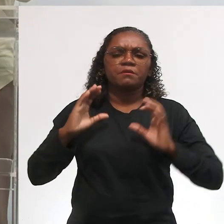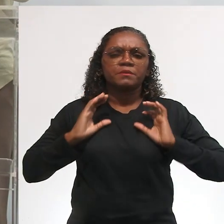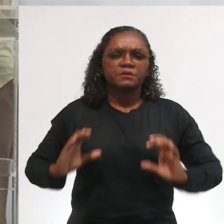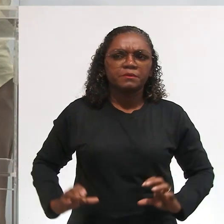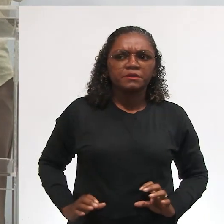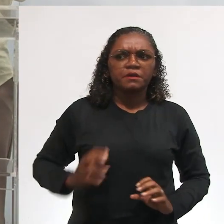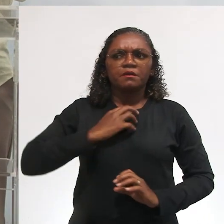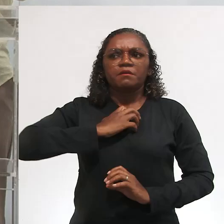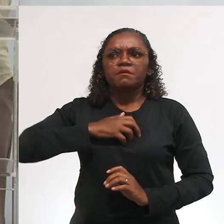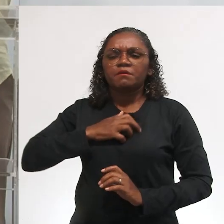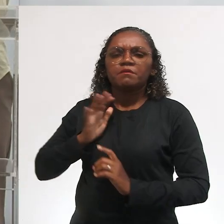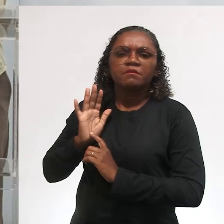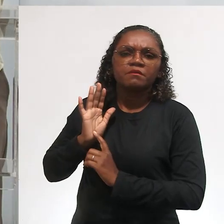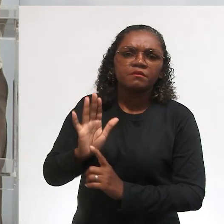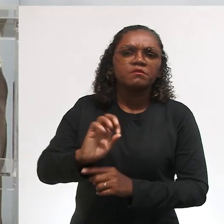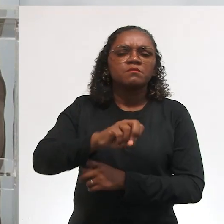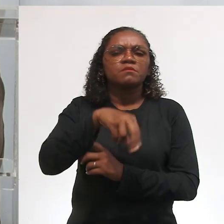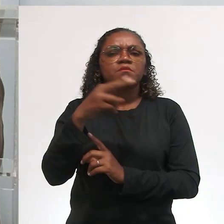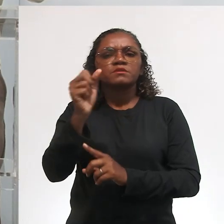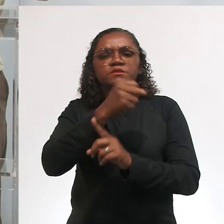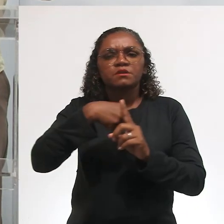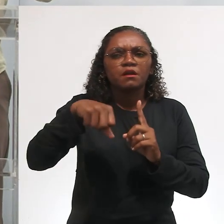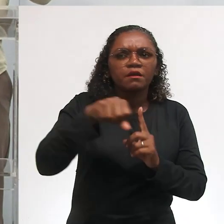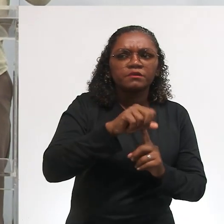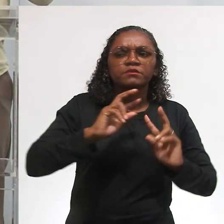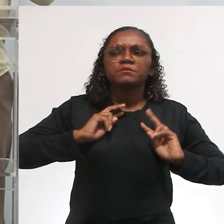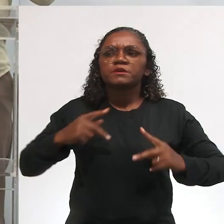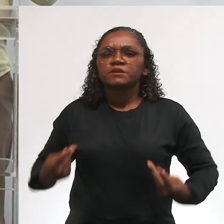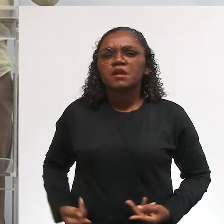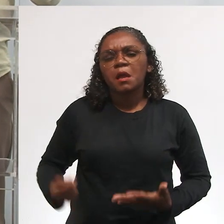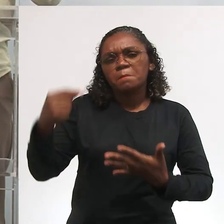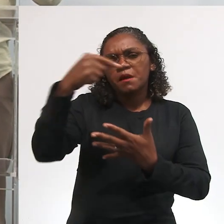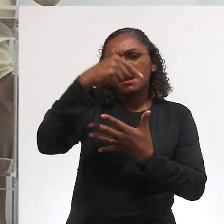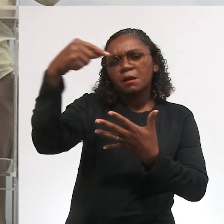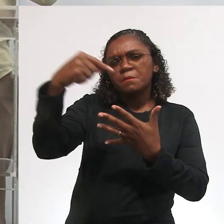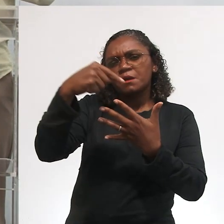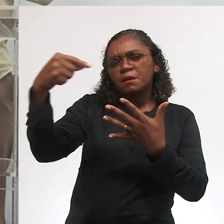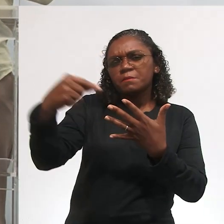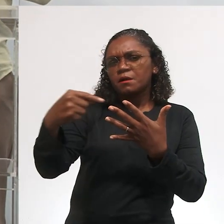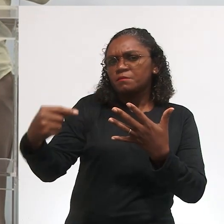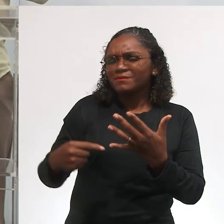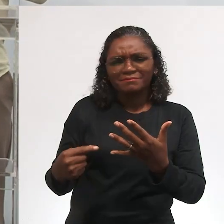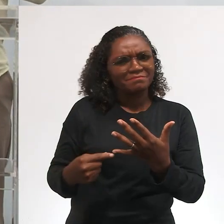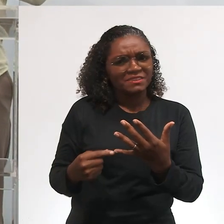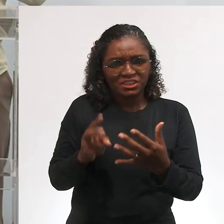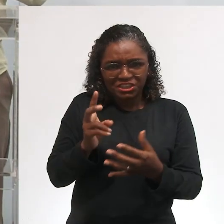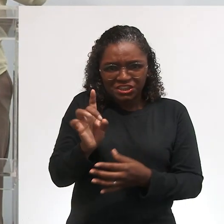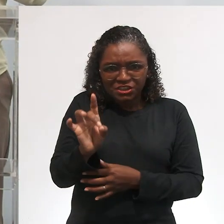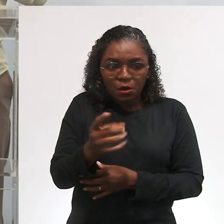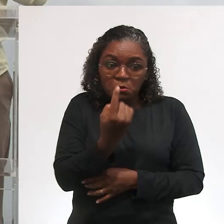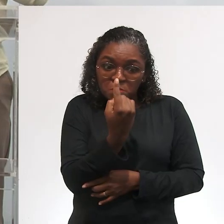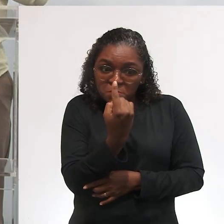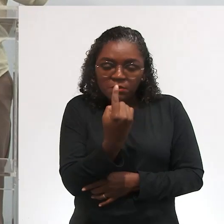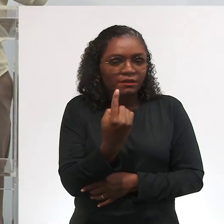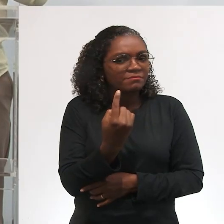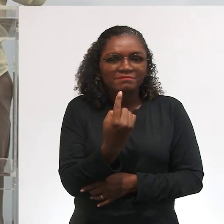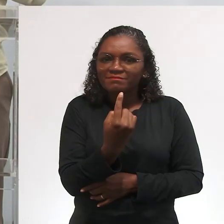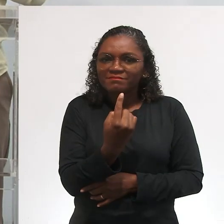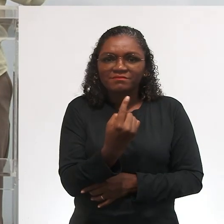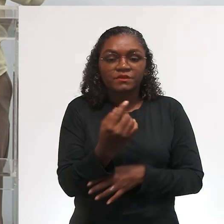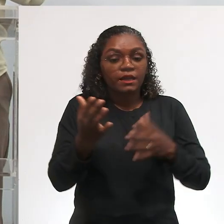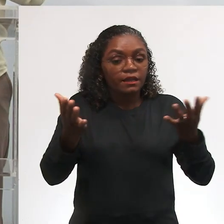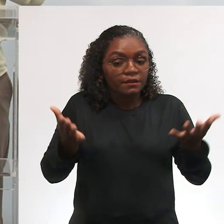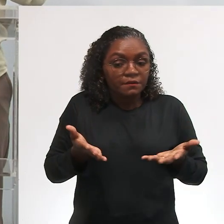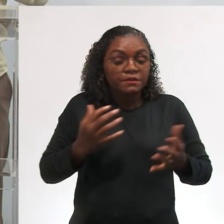comportamental, socioconstrutivista, humanista, né? Nesse caso que nós estamos discutindo aqui, é uma teoria comportamental